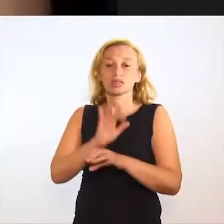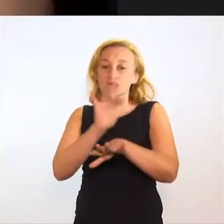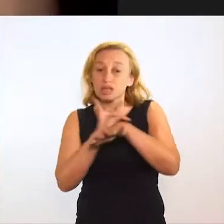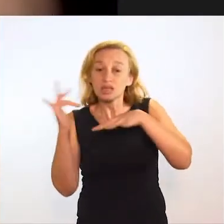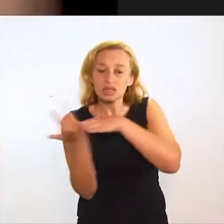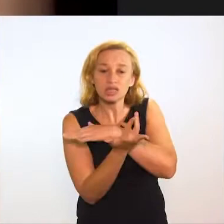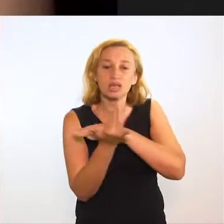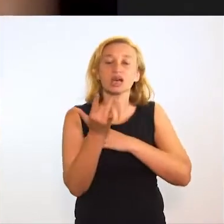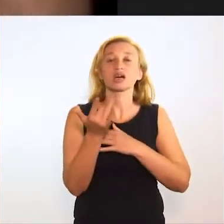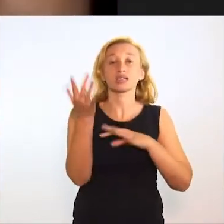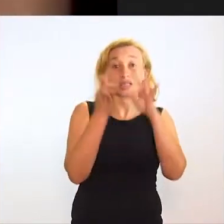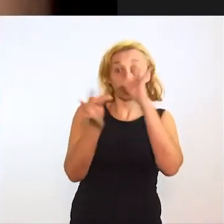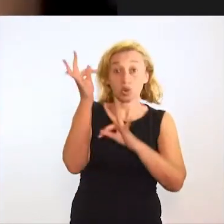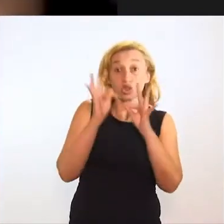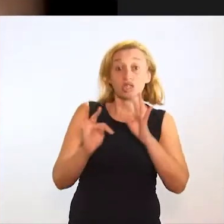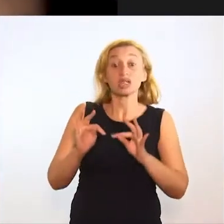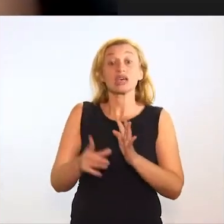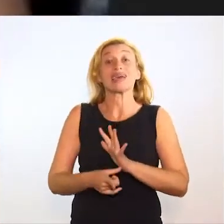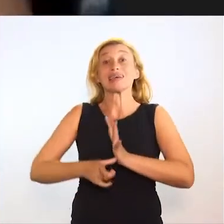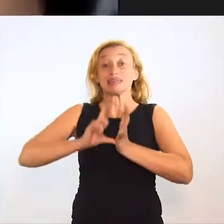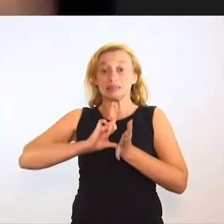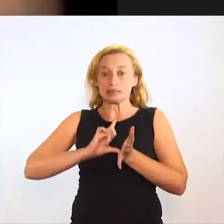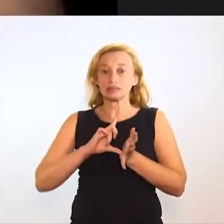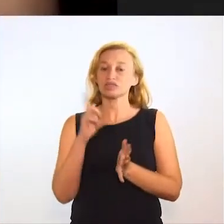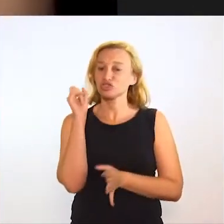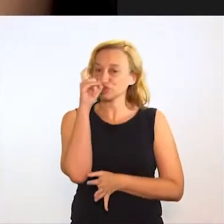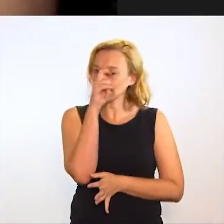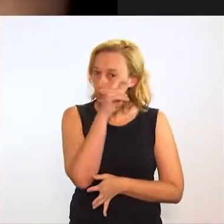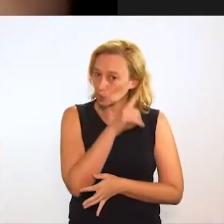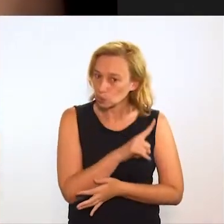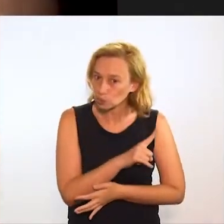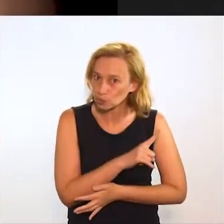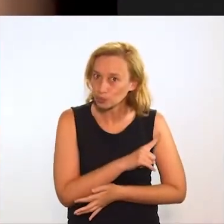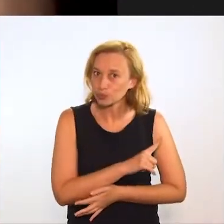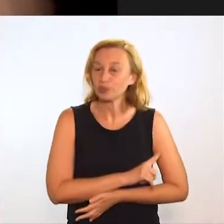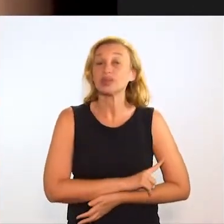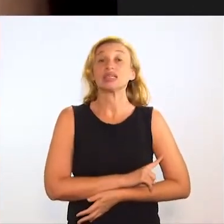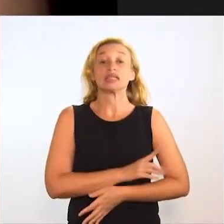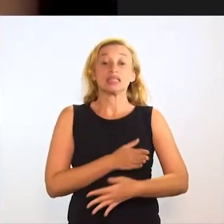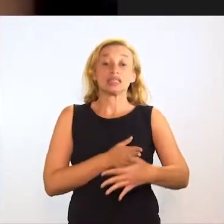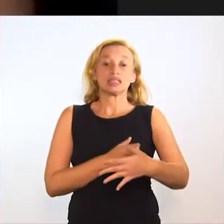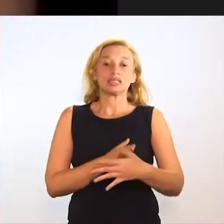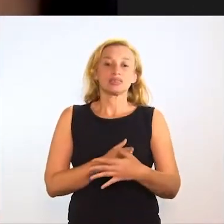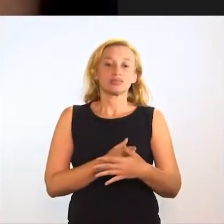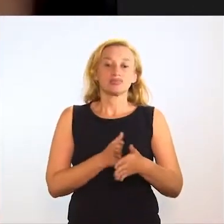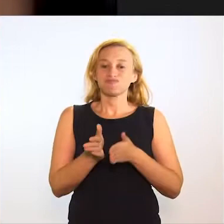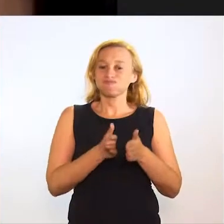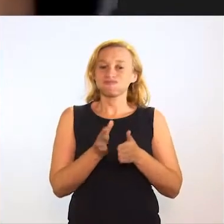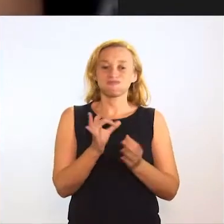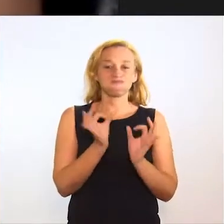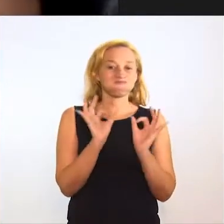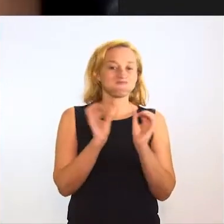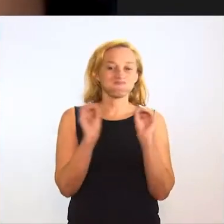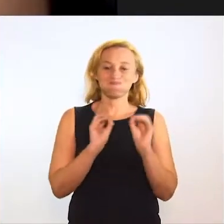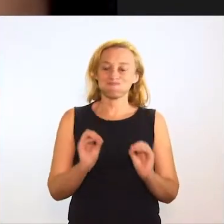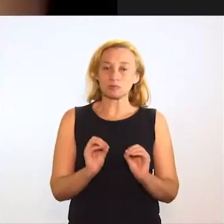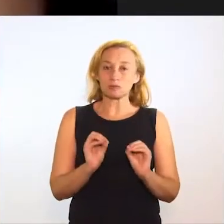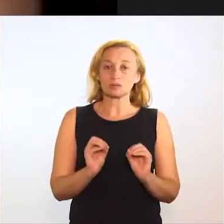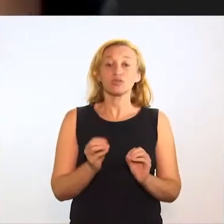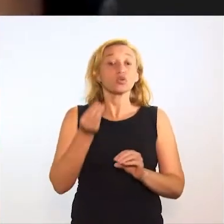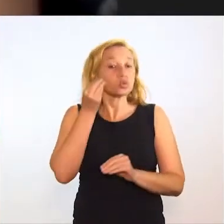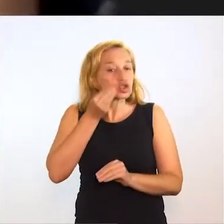redes sociais, à tecnologia, que até então era muito difícil, era muito inacessível,